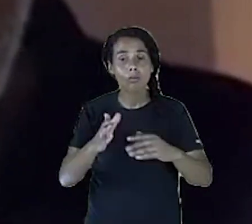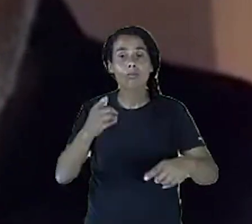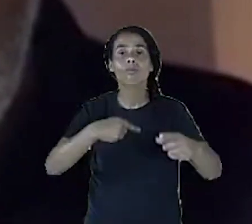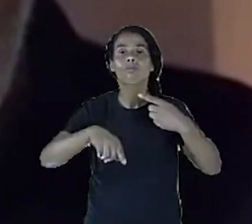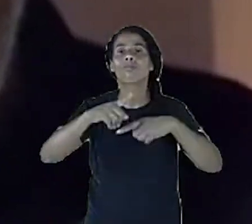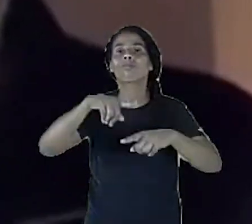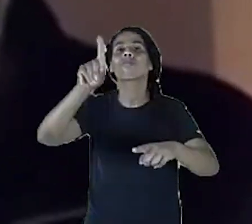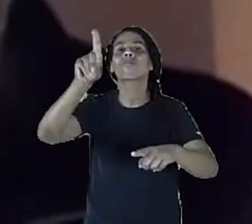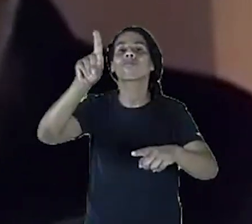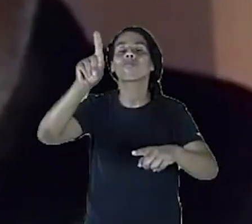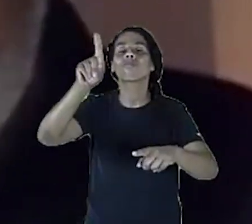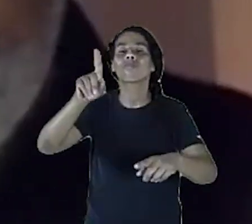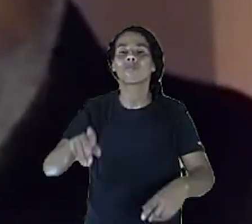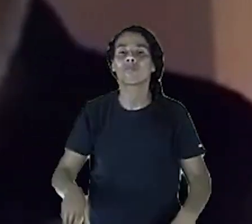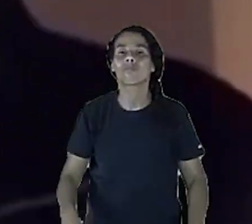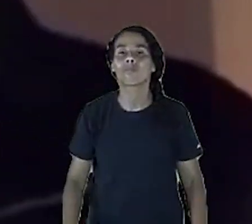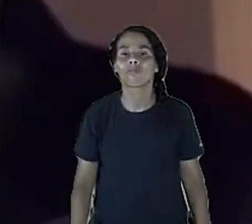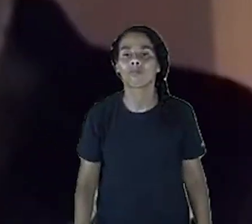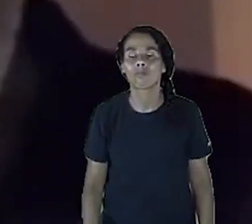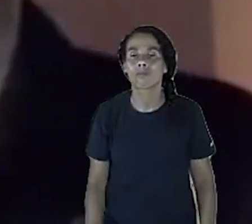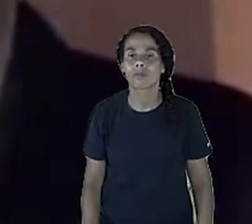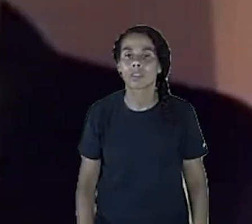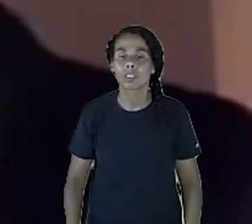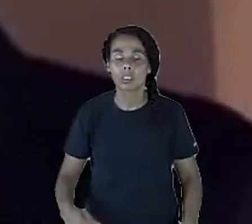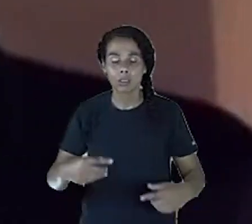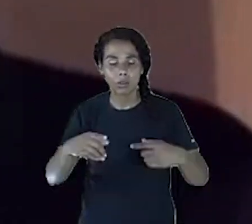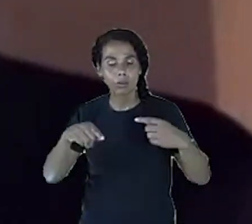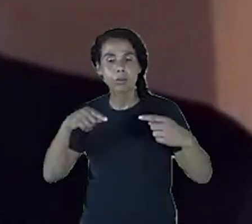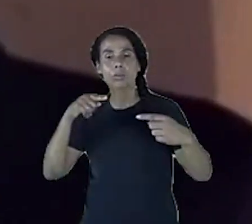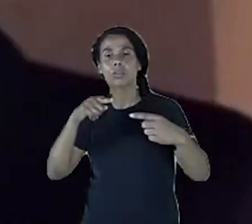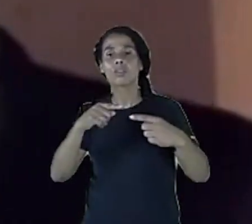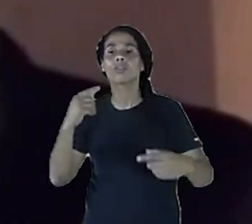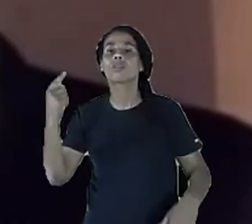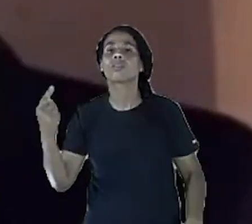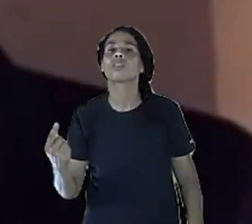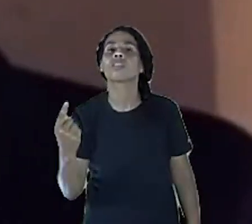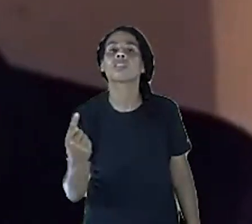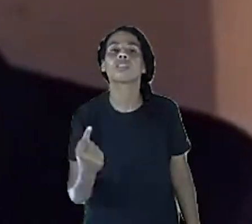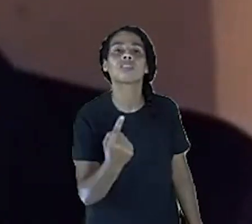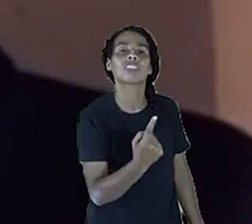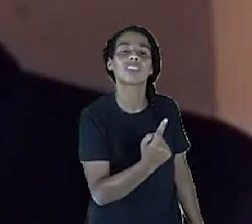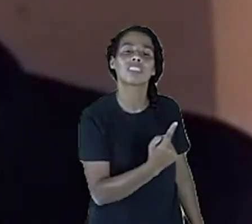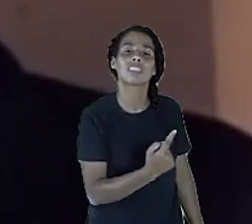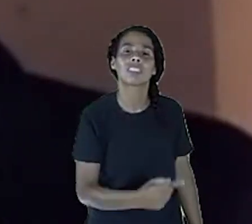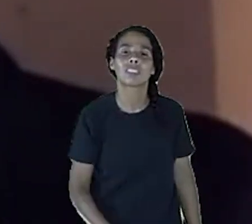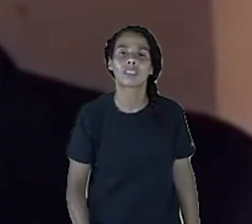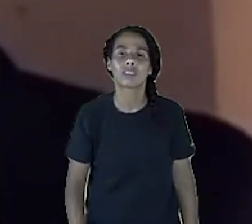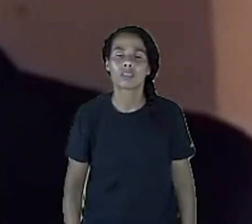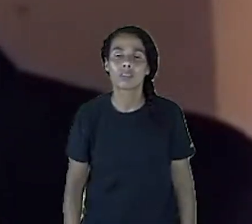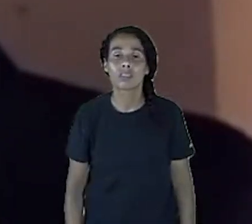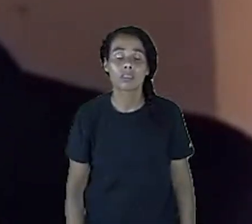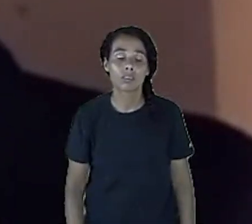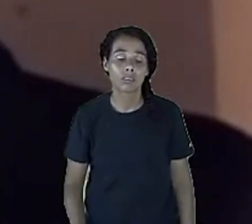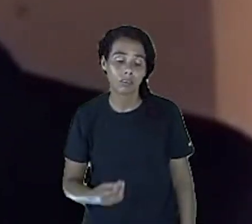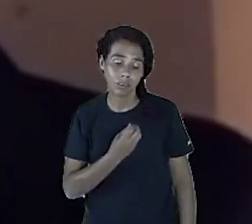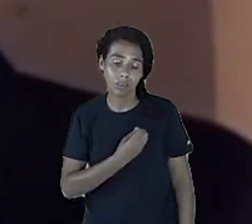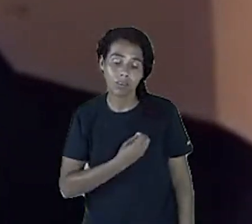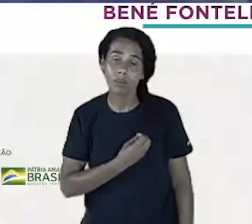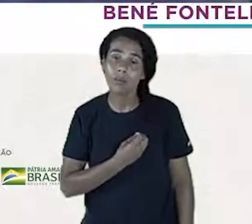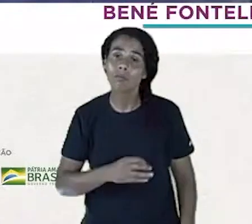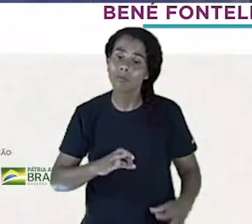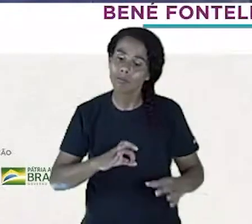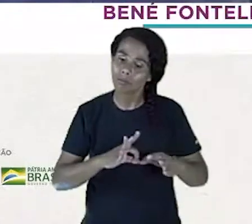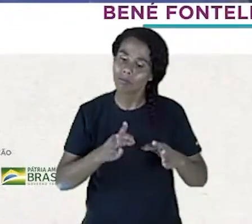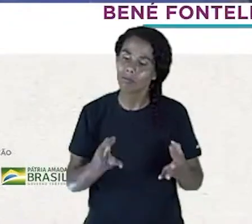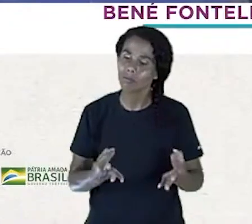centro dessa cordinha. Enfim, então é isso, Bené, é isso. Ô Bené,